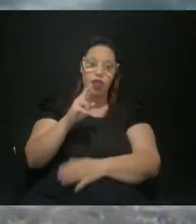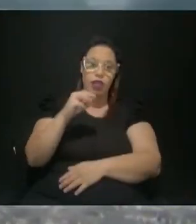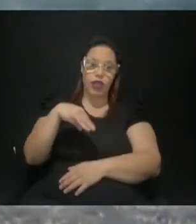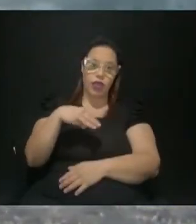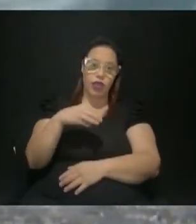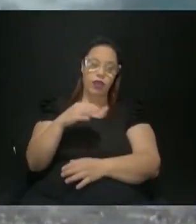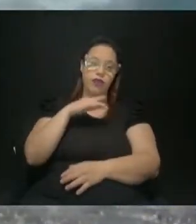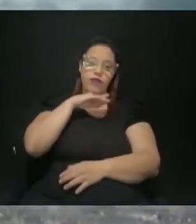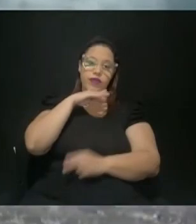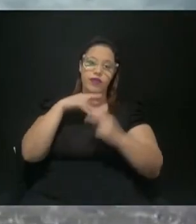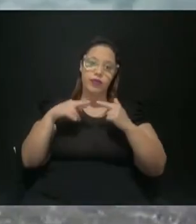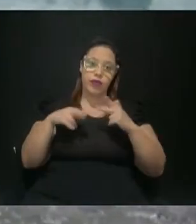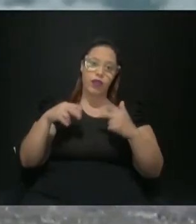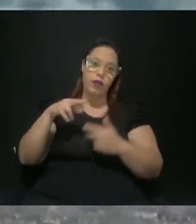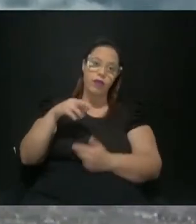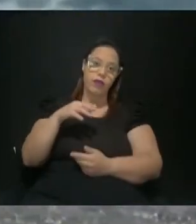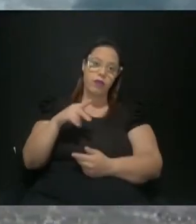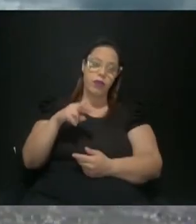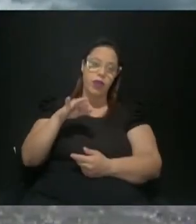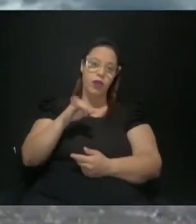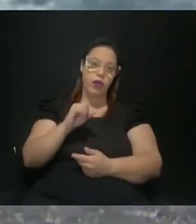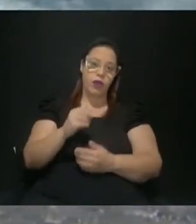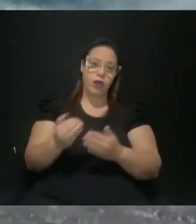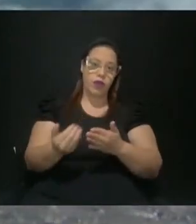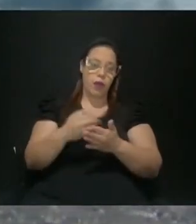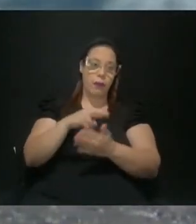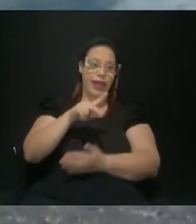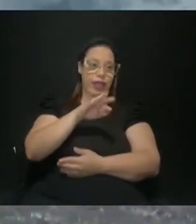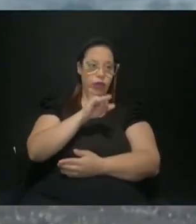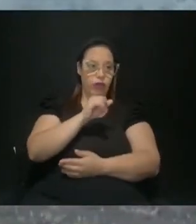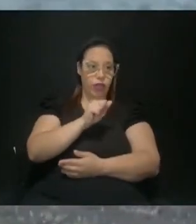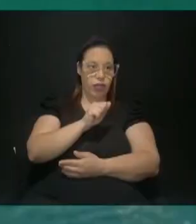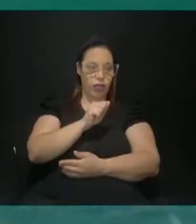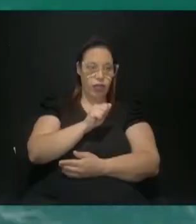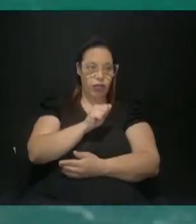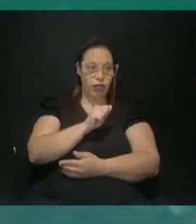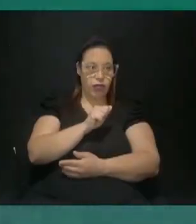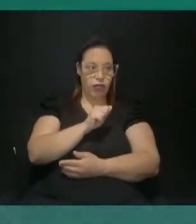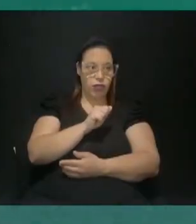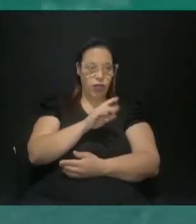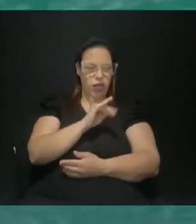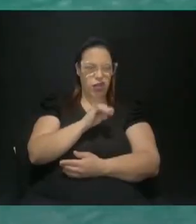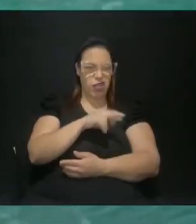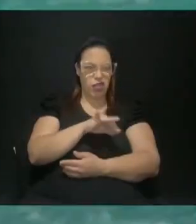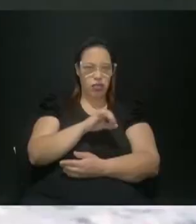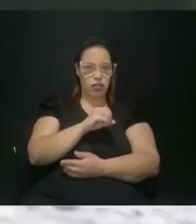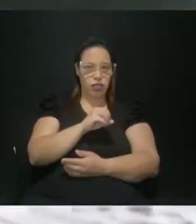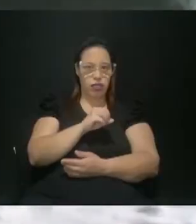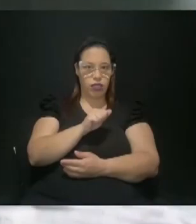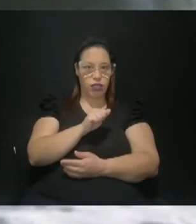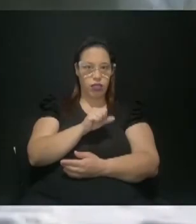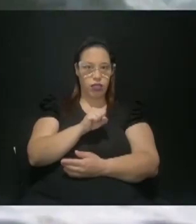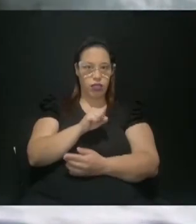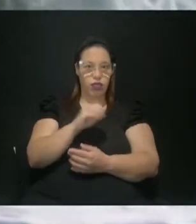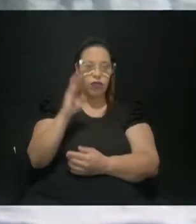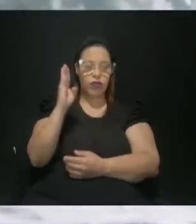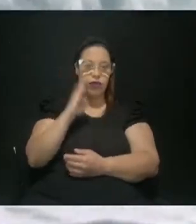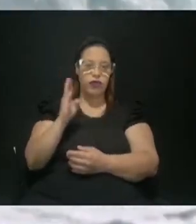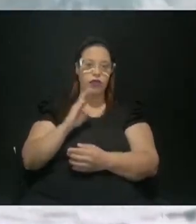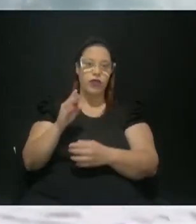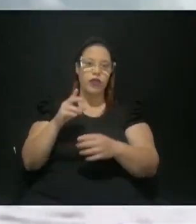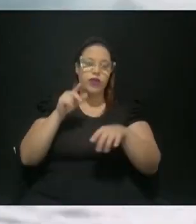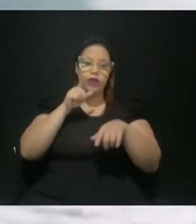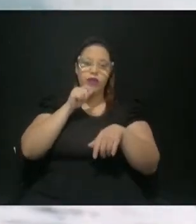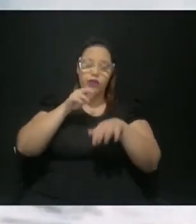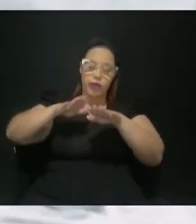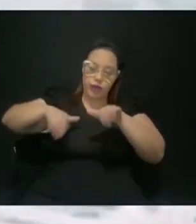de Magalhães partem da Patagônia Argentina e, durante a temporada, têm as praias brasileiras como um dos destinos. A